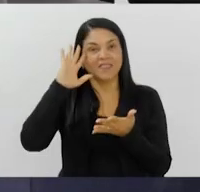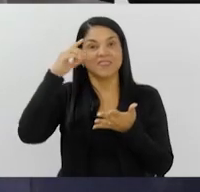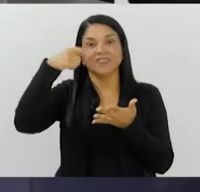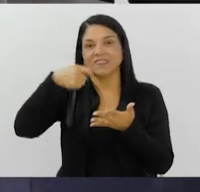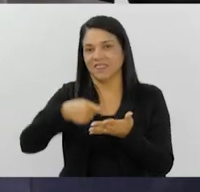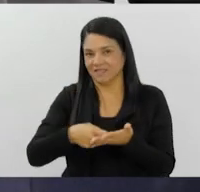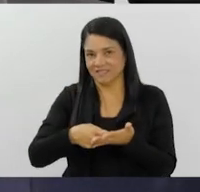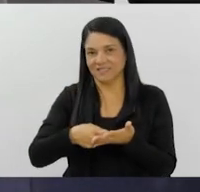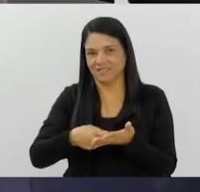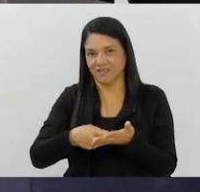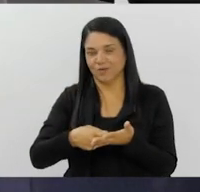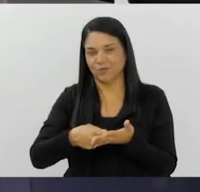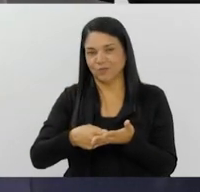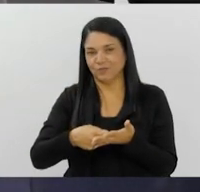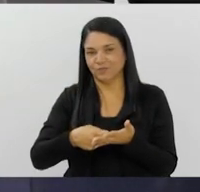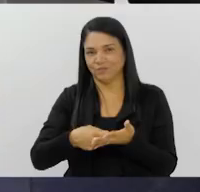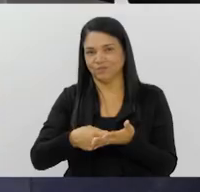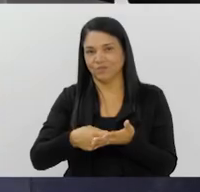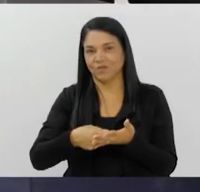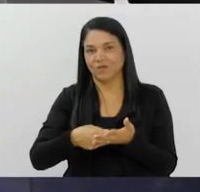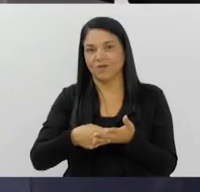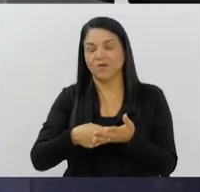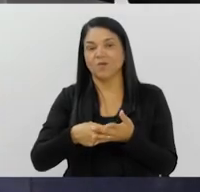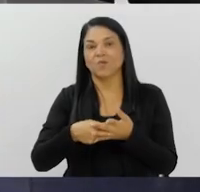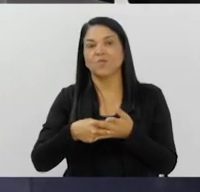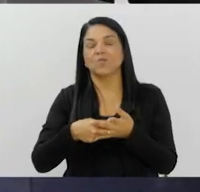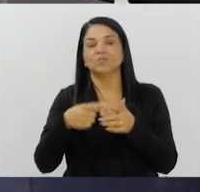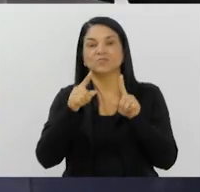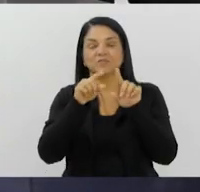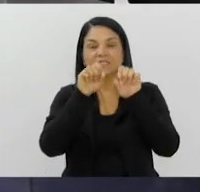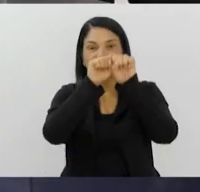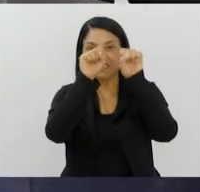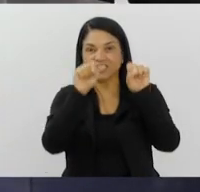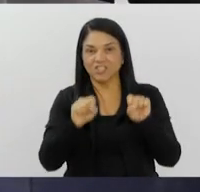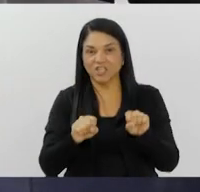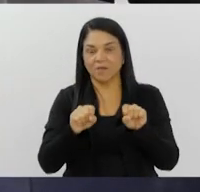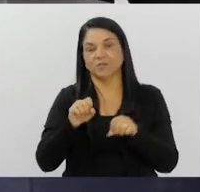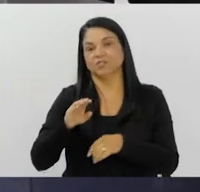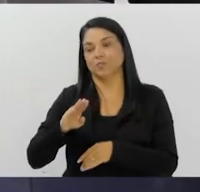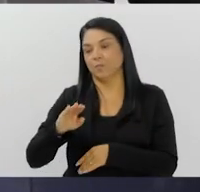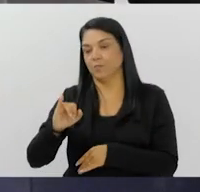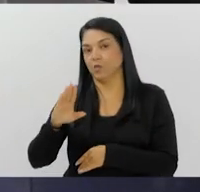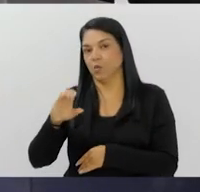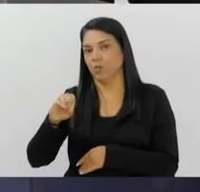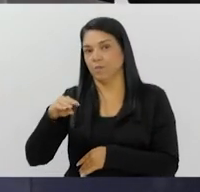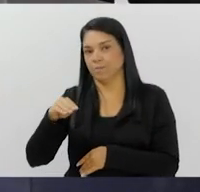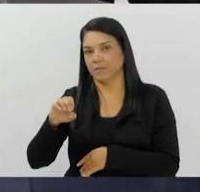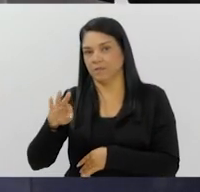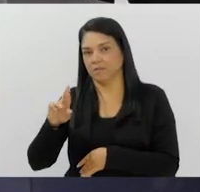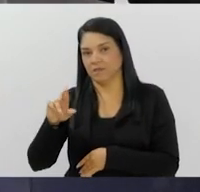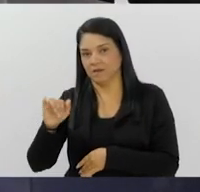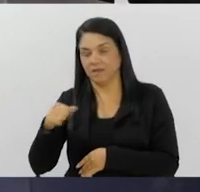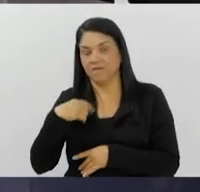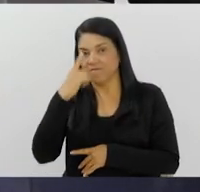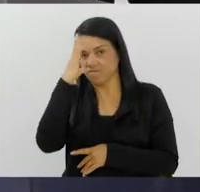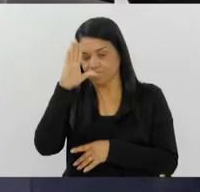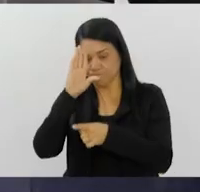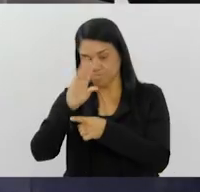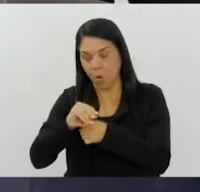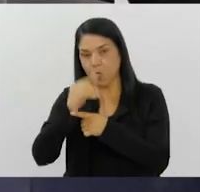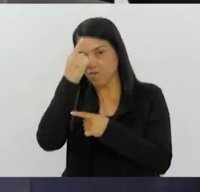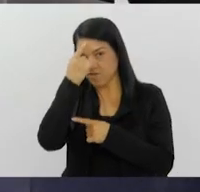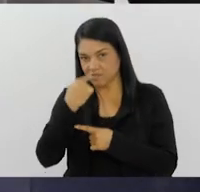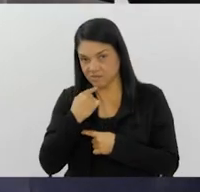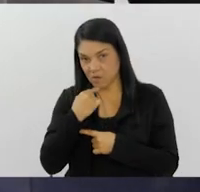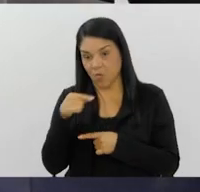se ter de fato ali um um um sistema de biometria facial ou para aqueles que já eh eh eventualmente existam que